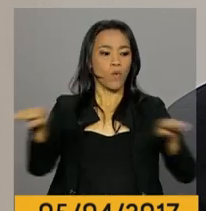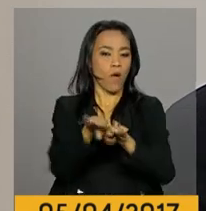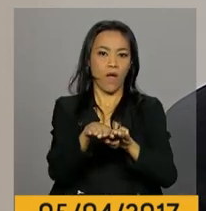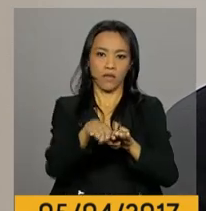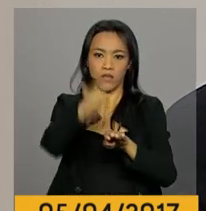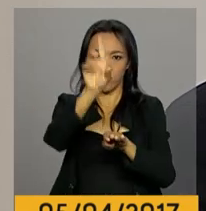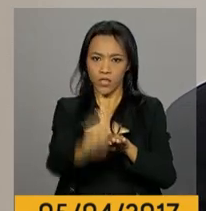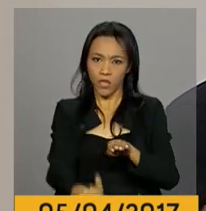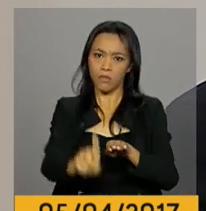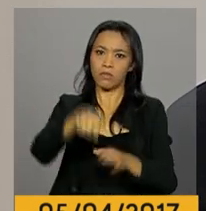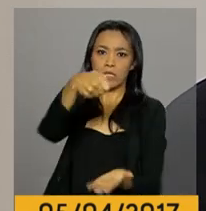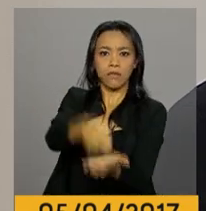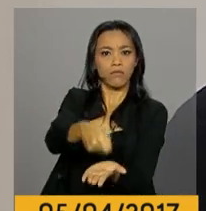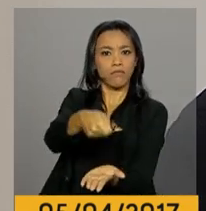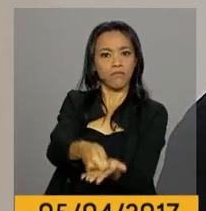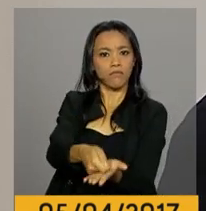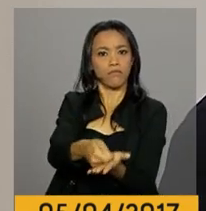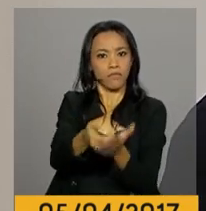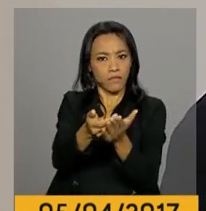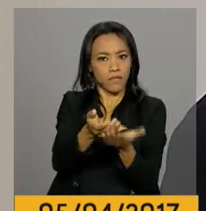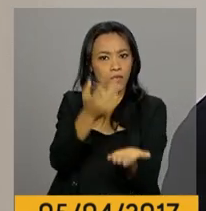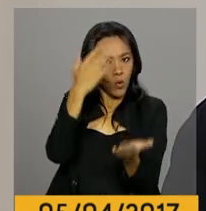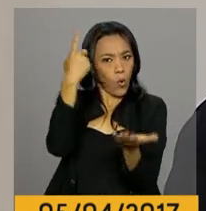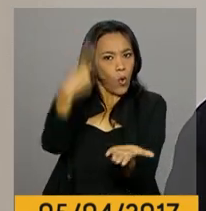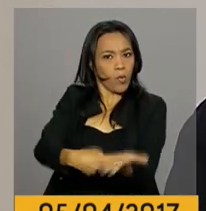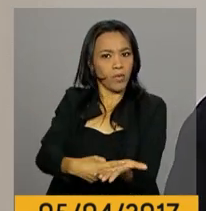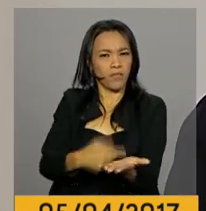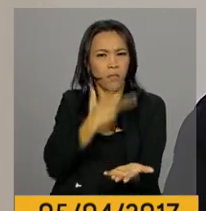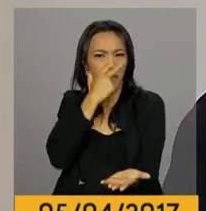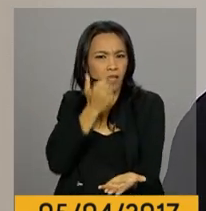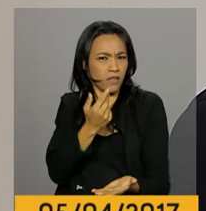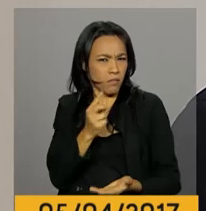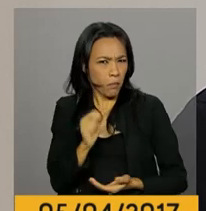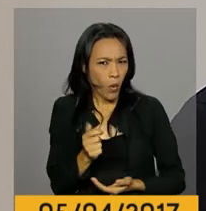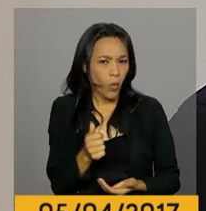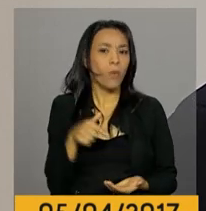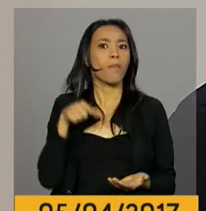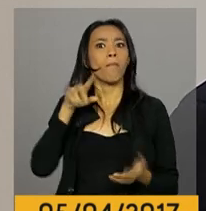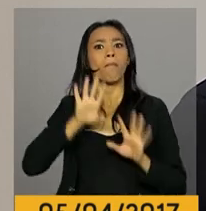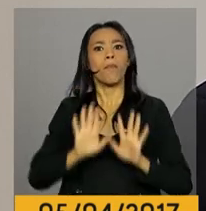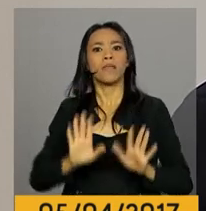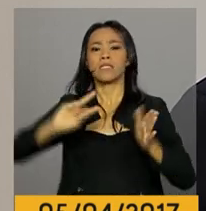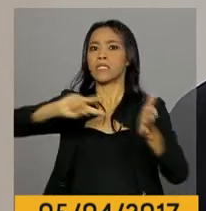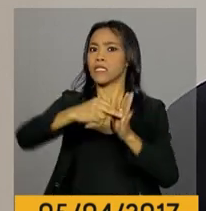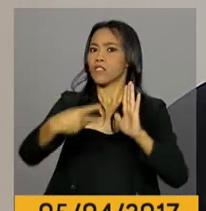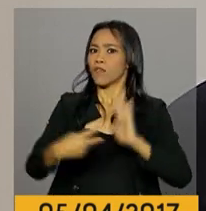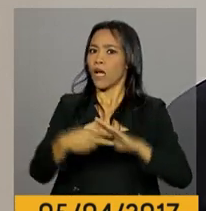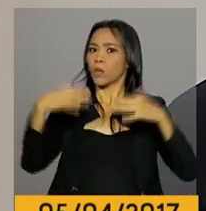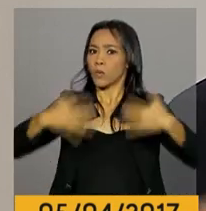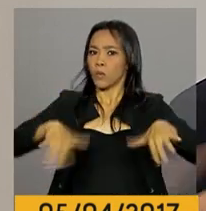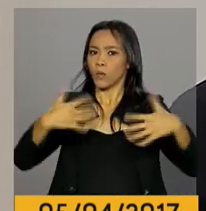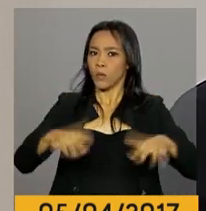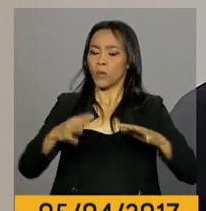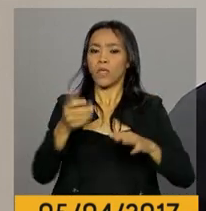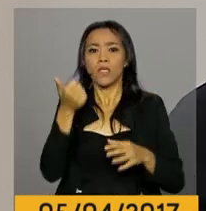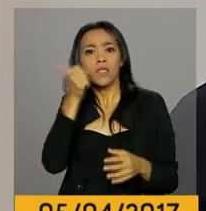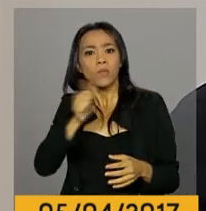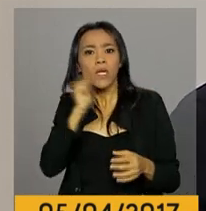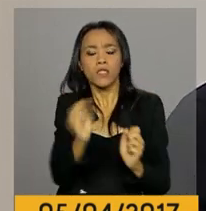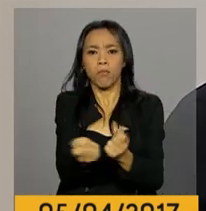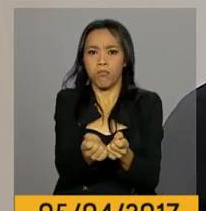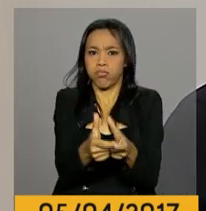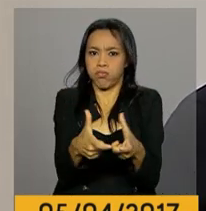direitos e deveres parece pouco esse avanço vocabular mas é a significação da presença cada vez mais efetiva da